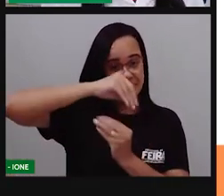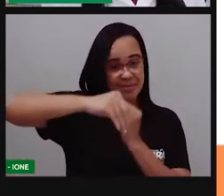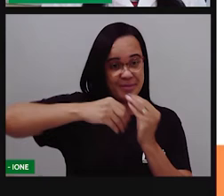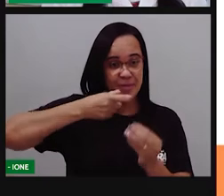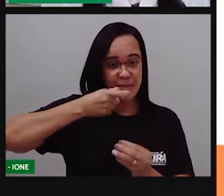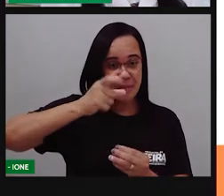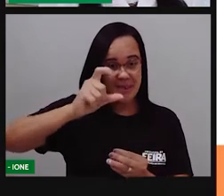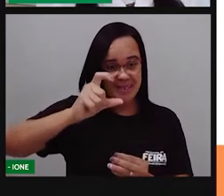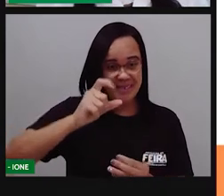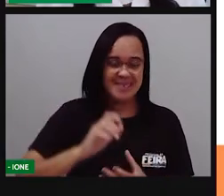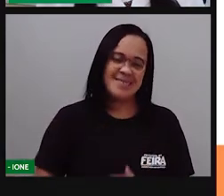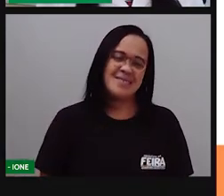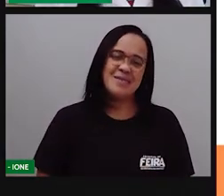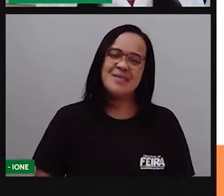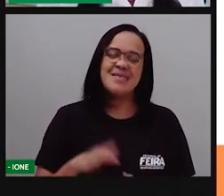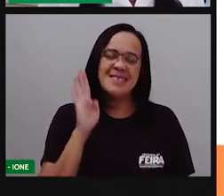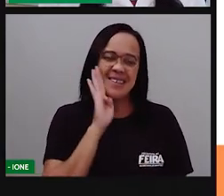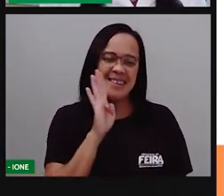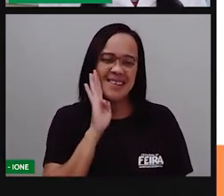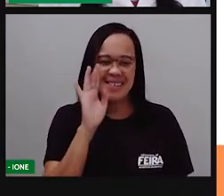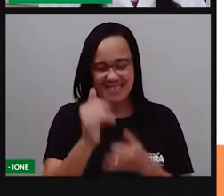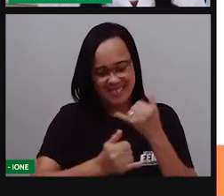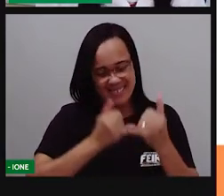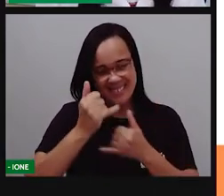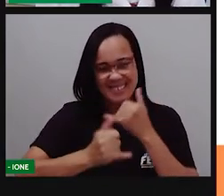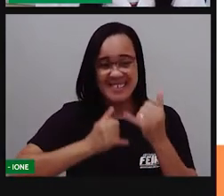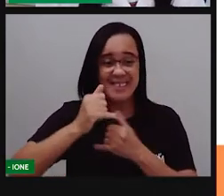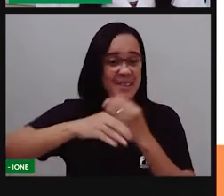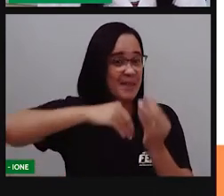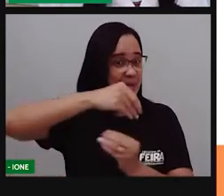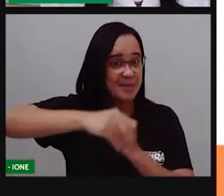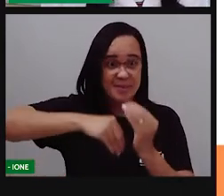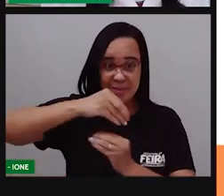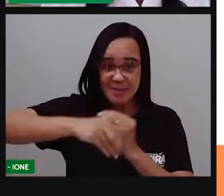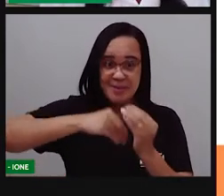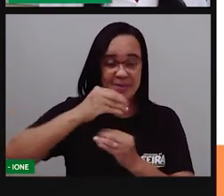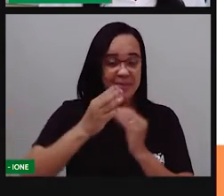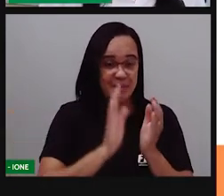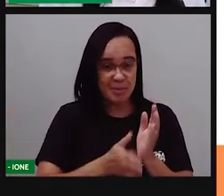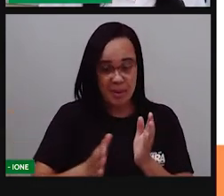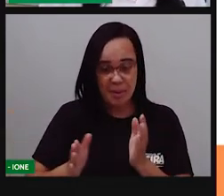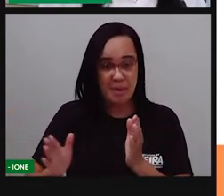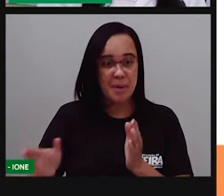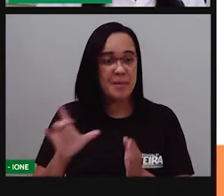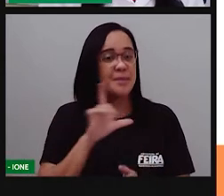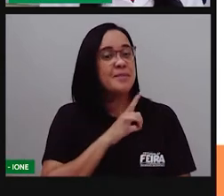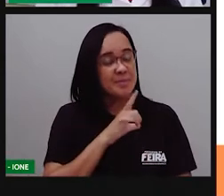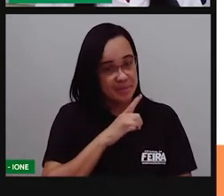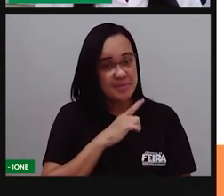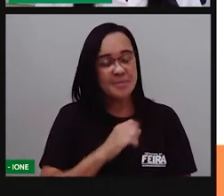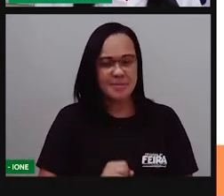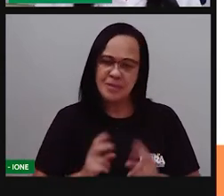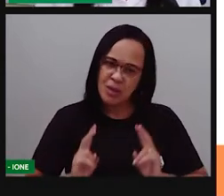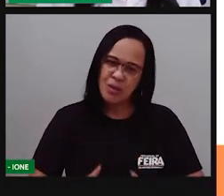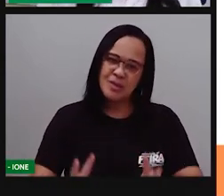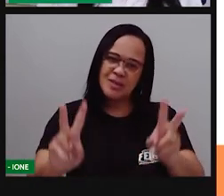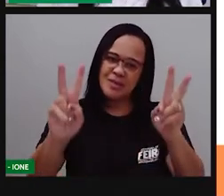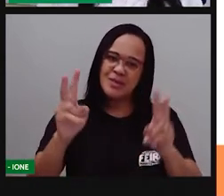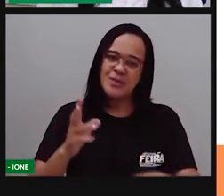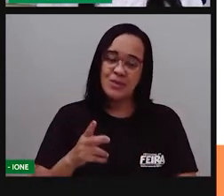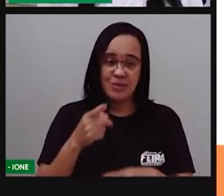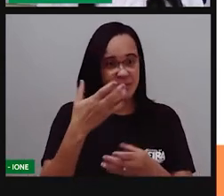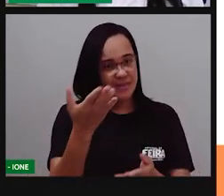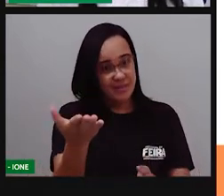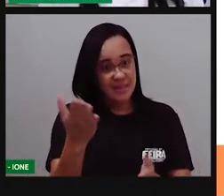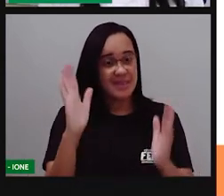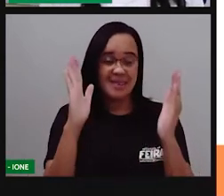e veja como é divertido forma palavras misturando axilas continue para adolescentes que